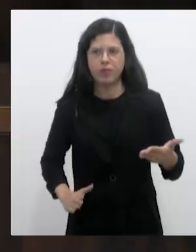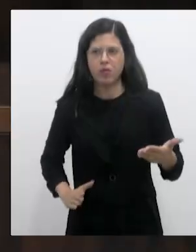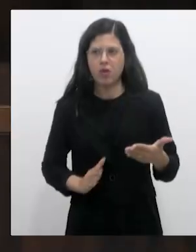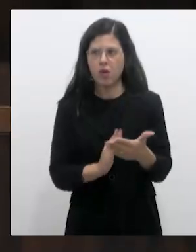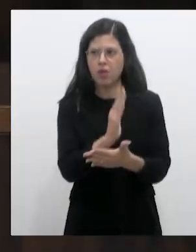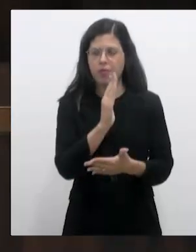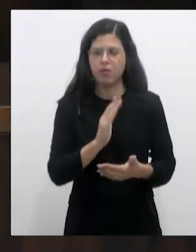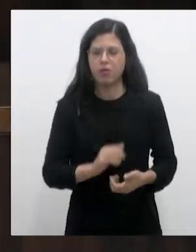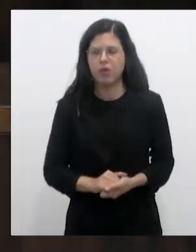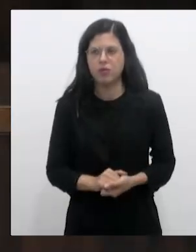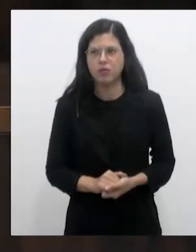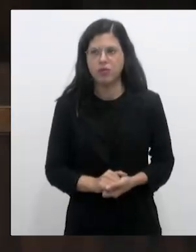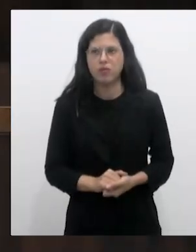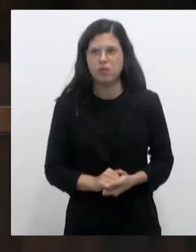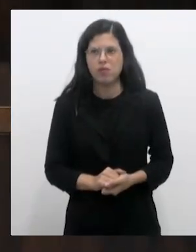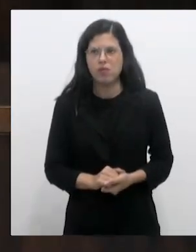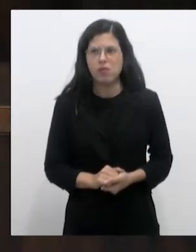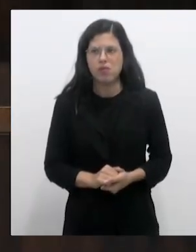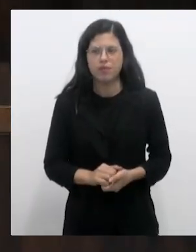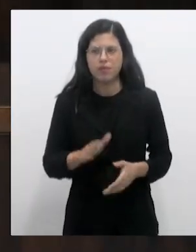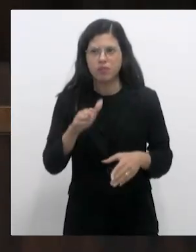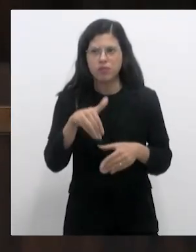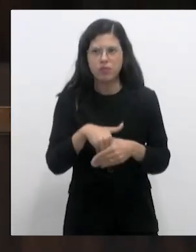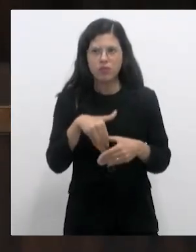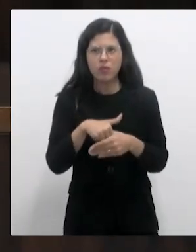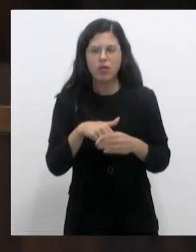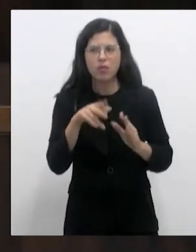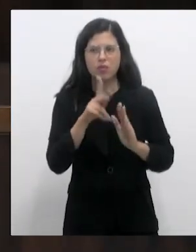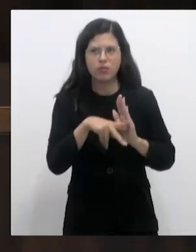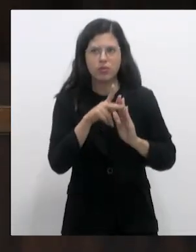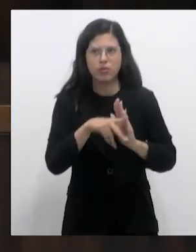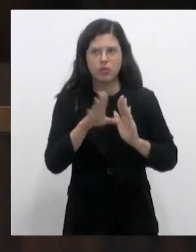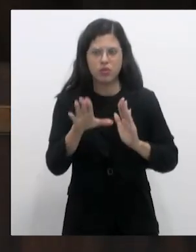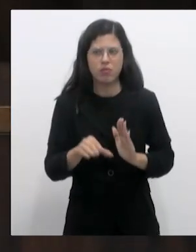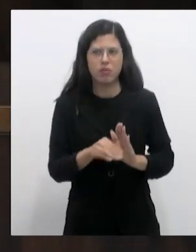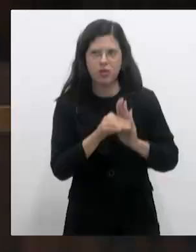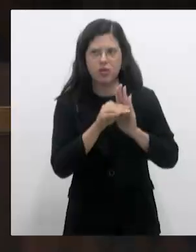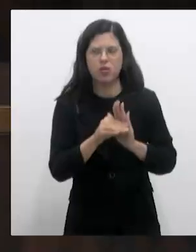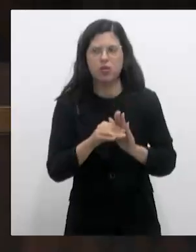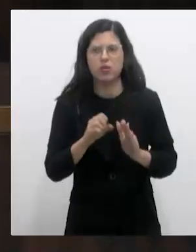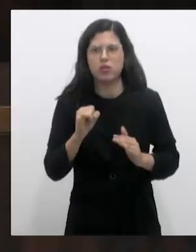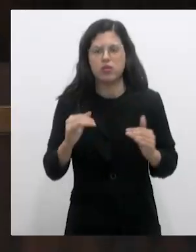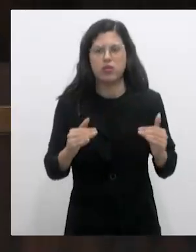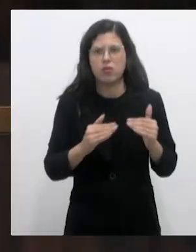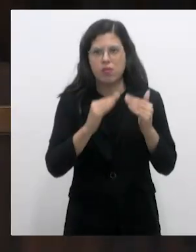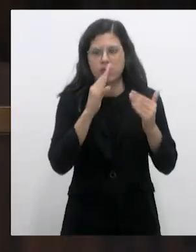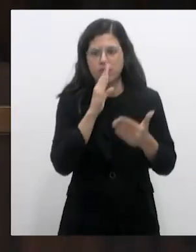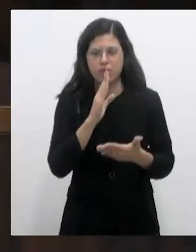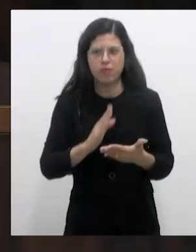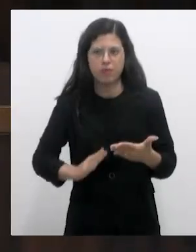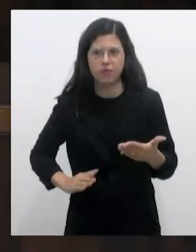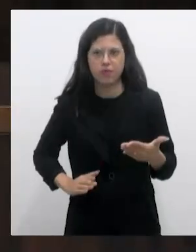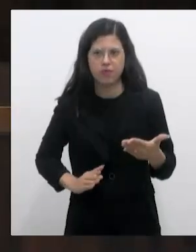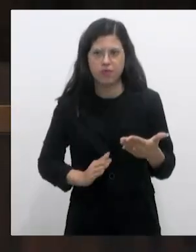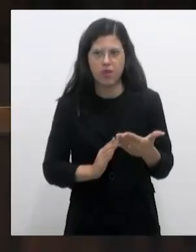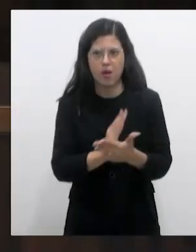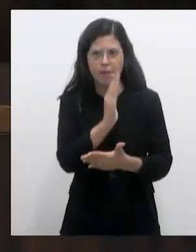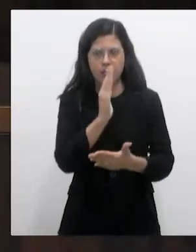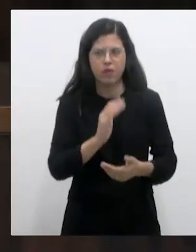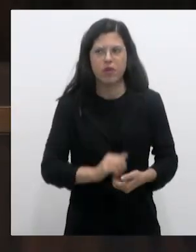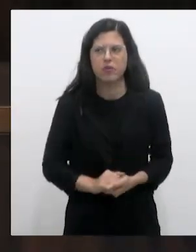como estão. Aprovado. Em votação, o projeto assim emendado. Os senhores que aprovam permaneçam como